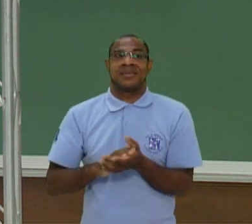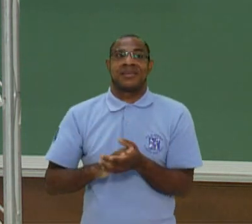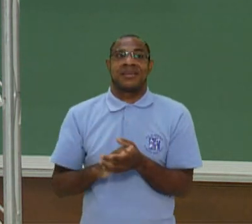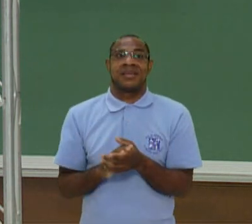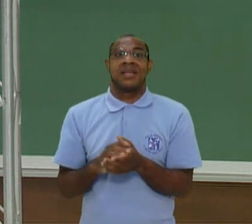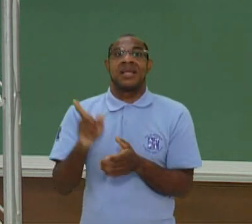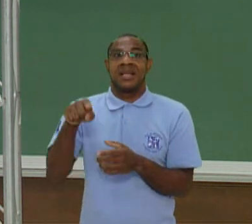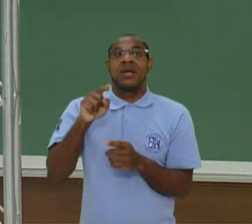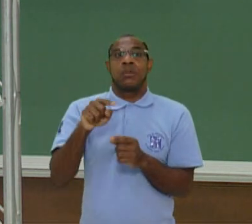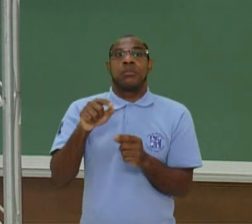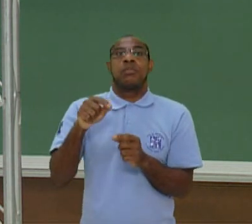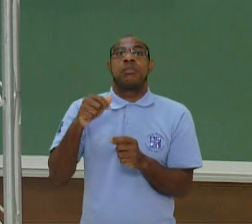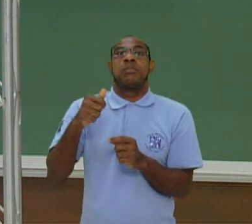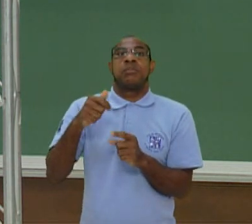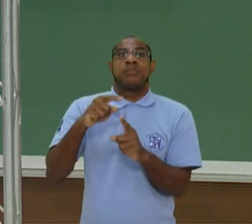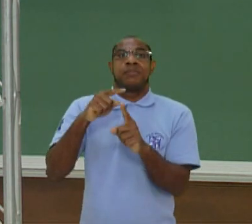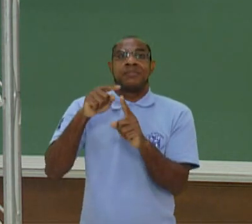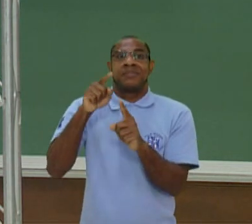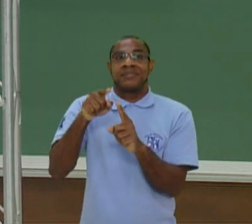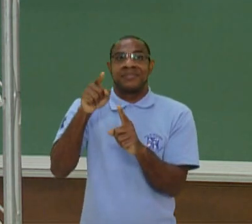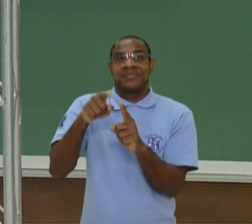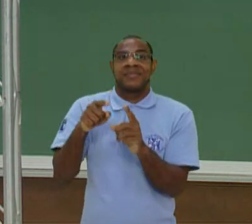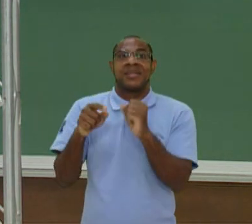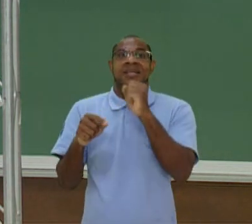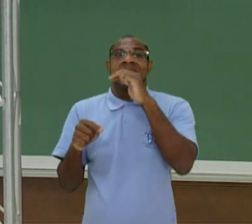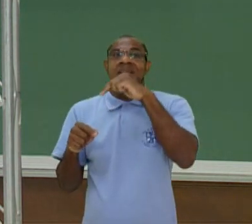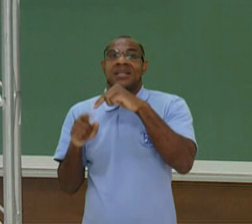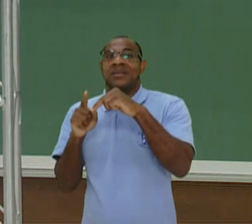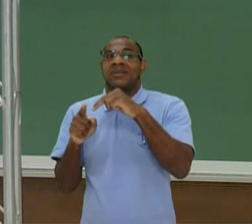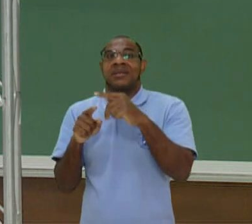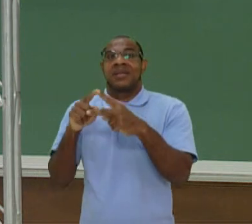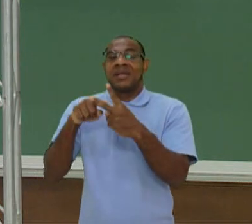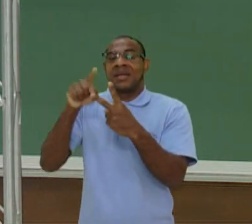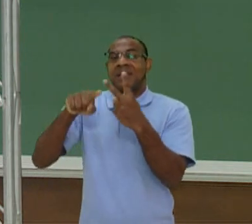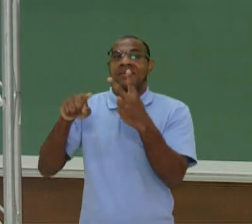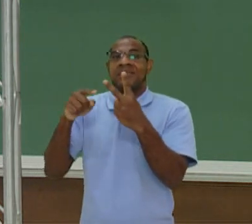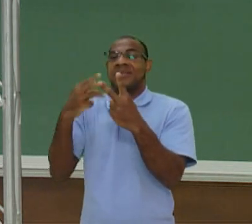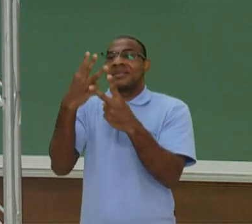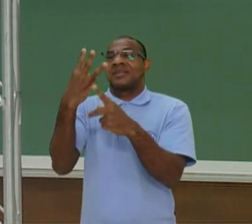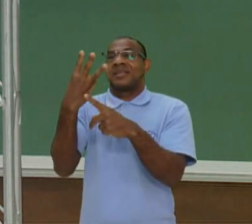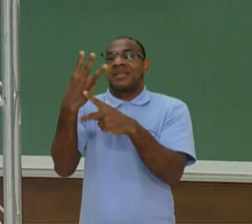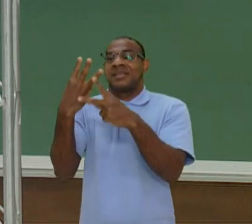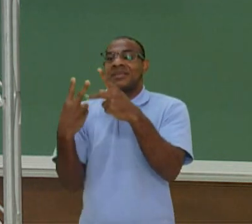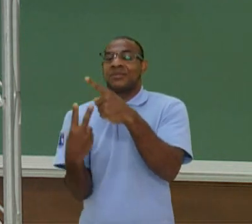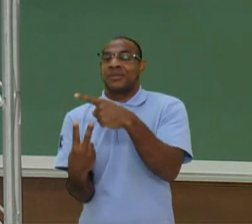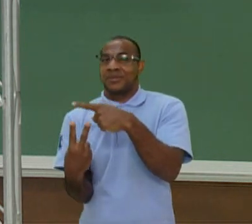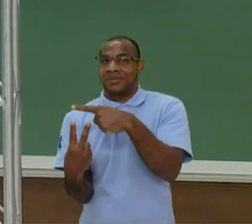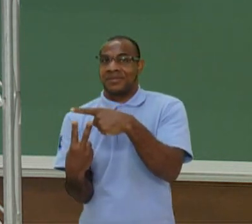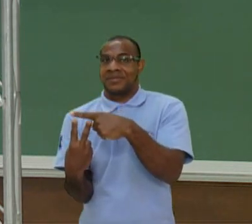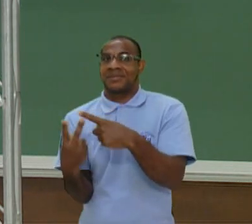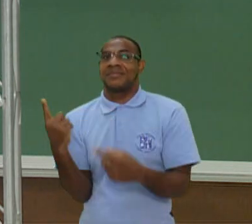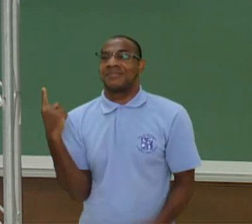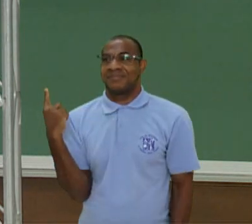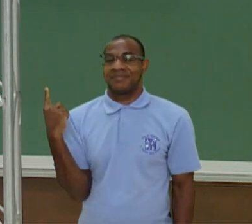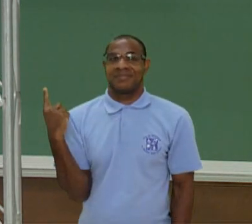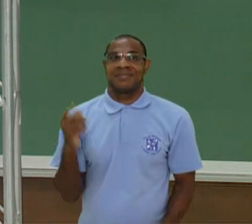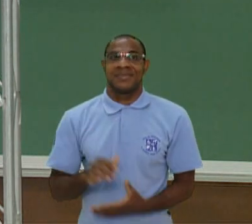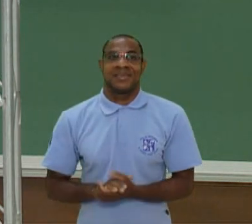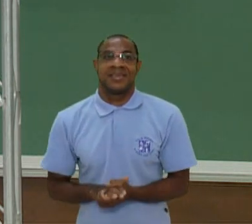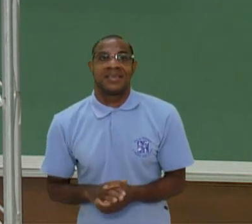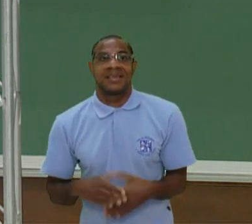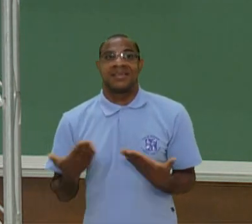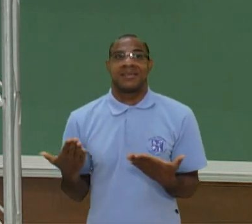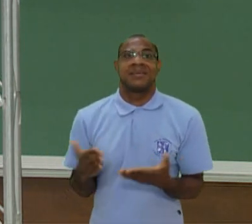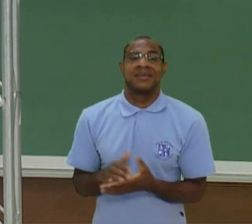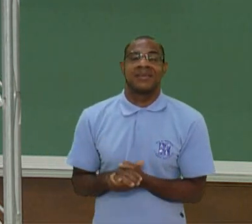não, ele é o positivo no 2 também, e o seno, raiz de 3 sobre 2. Então você vai descobrir que esse teu cosseno de 120